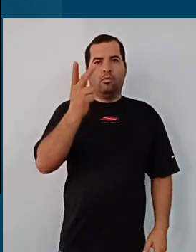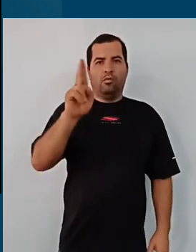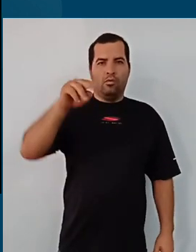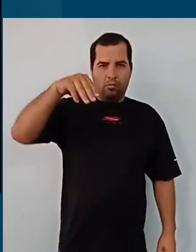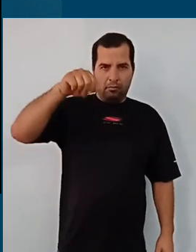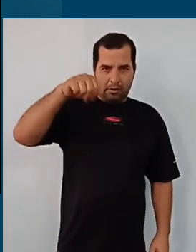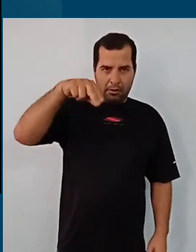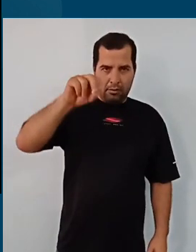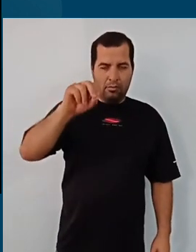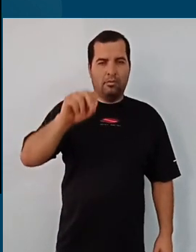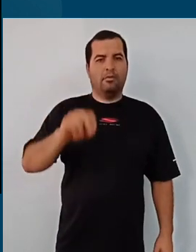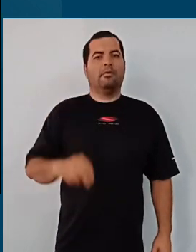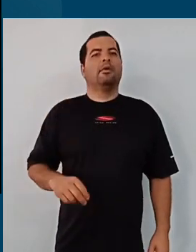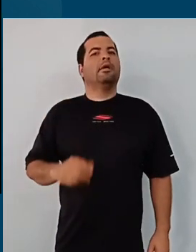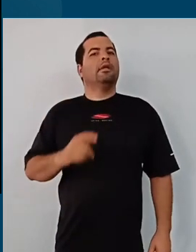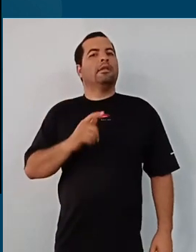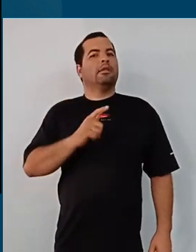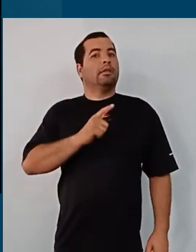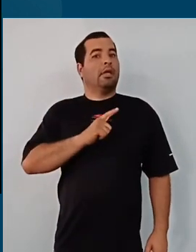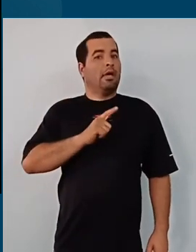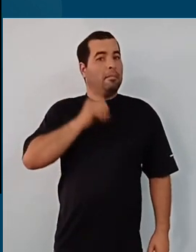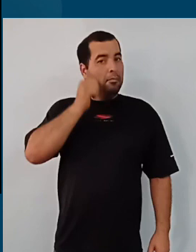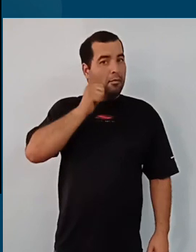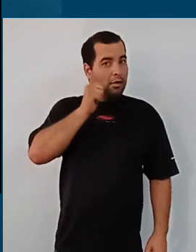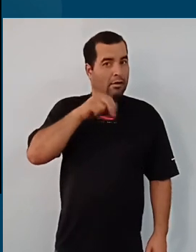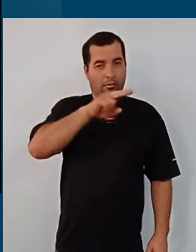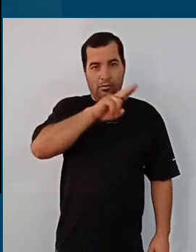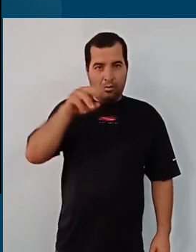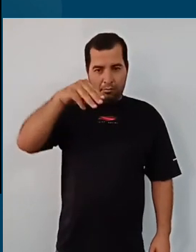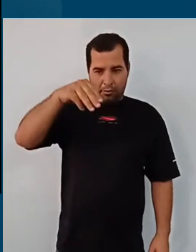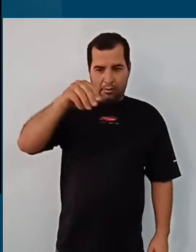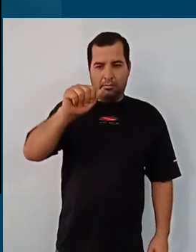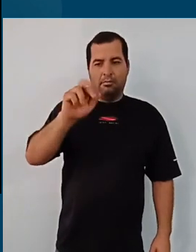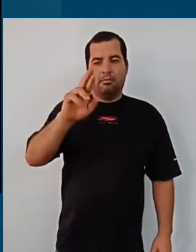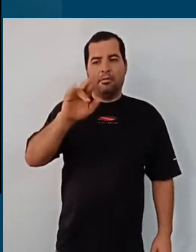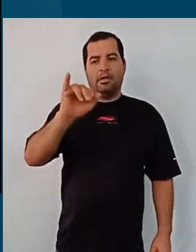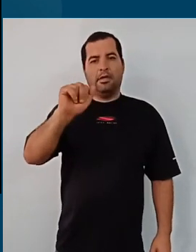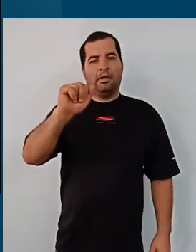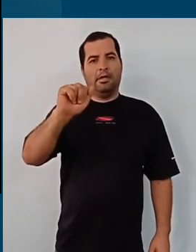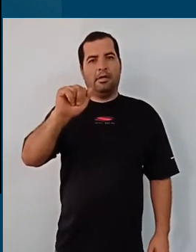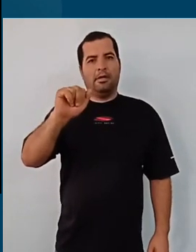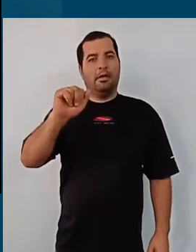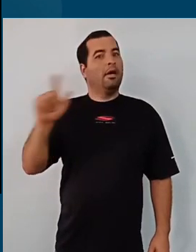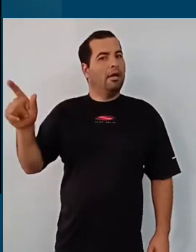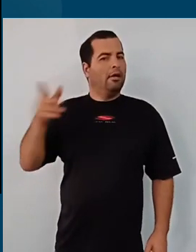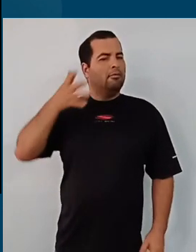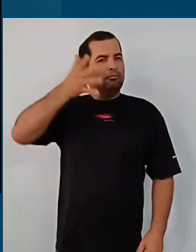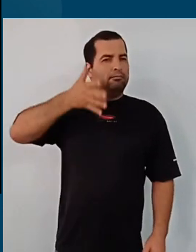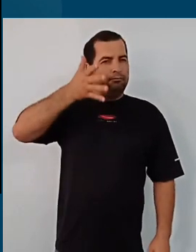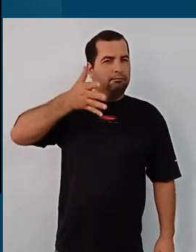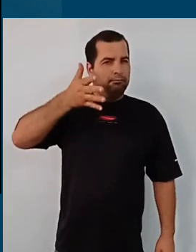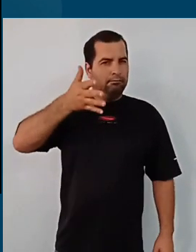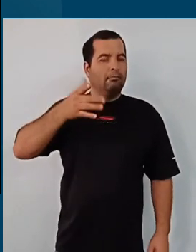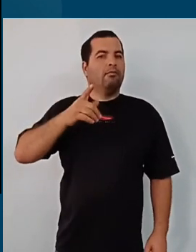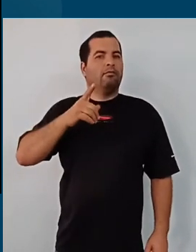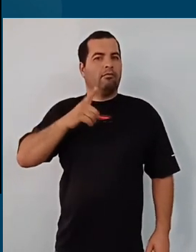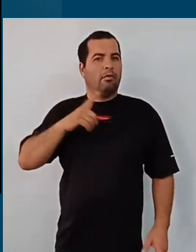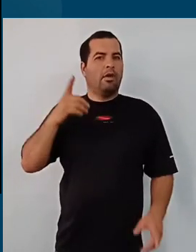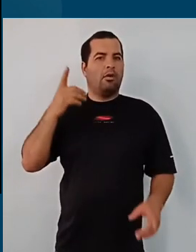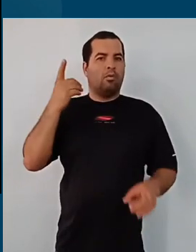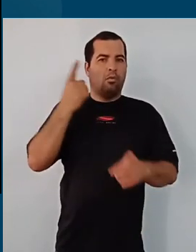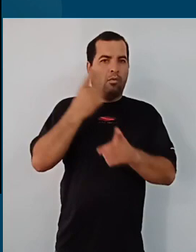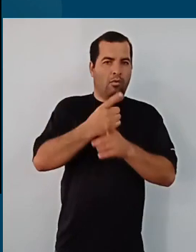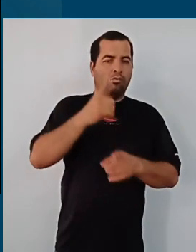orientações, a experiência da professora Maria Inês Diniz. Este encontro faz parte das atividades que contemplam